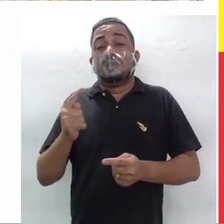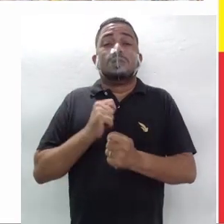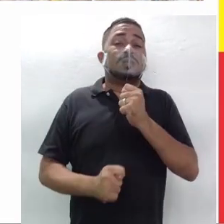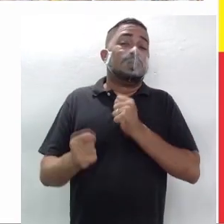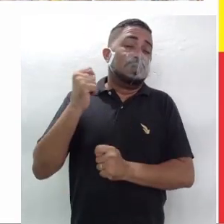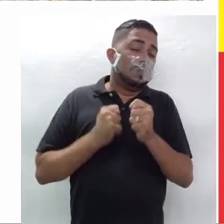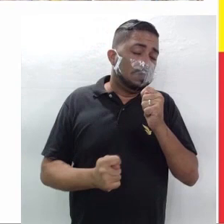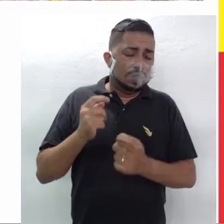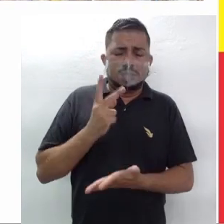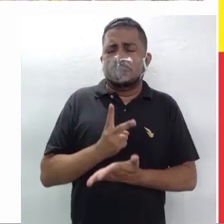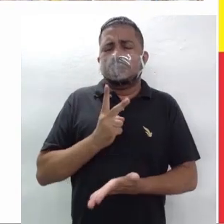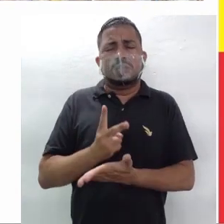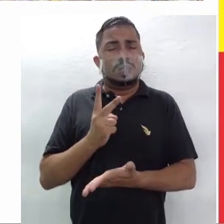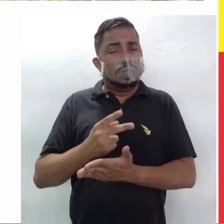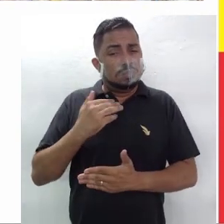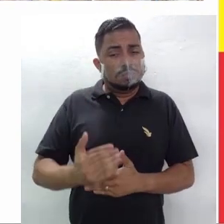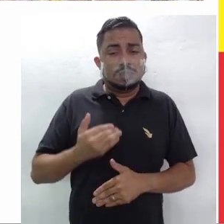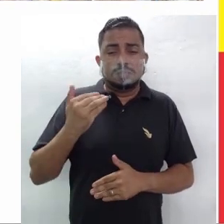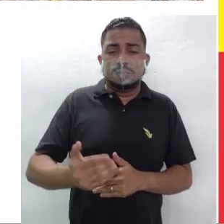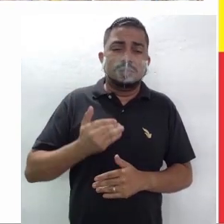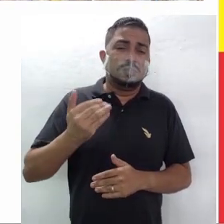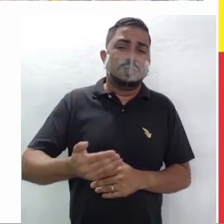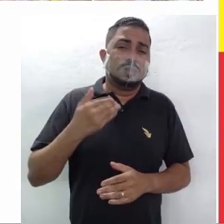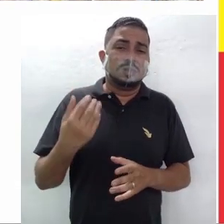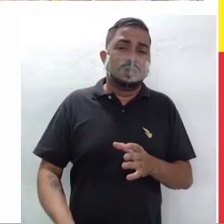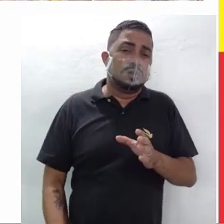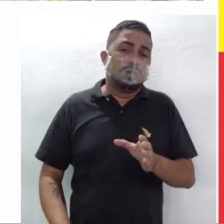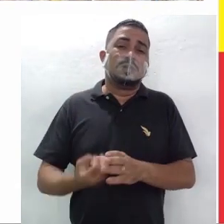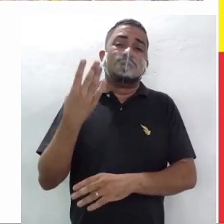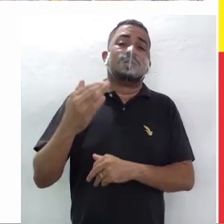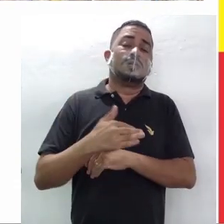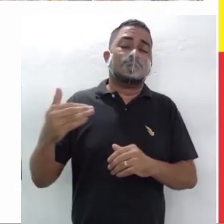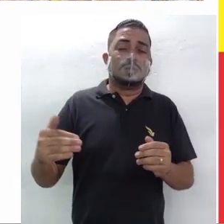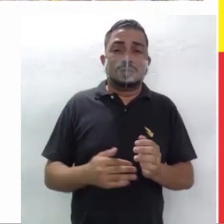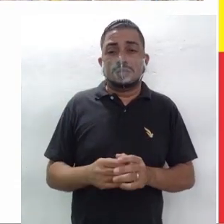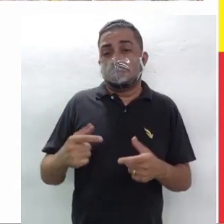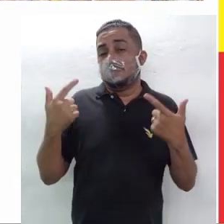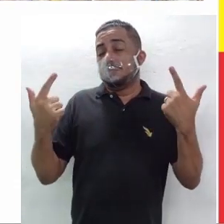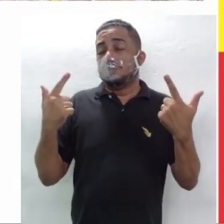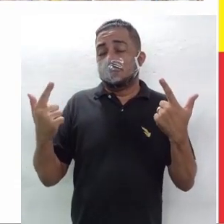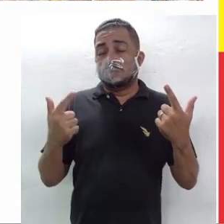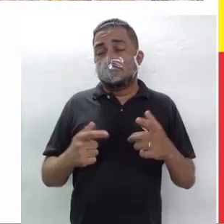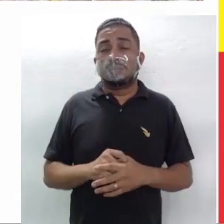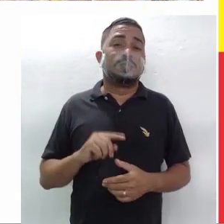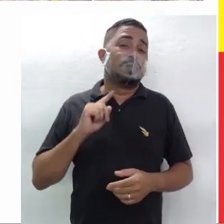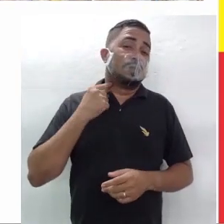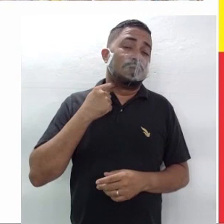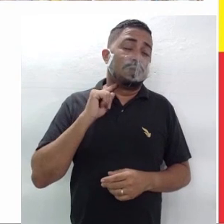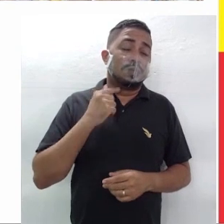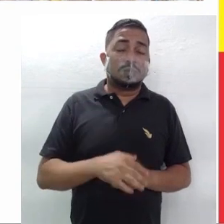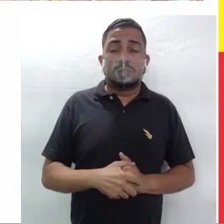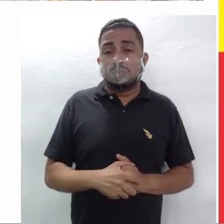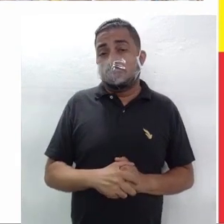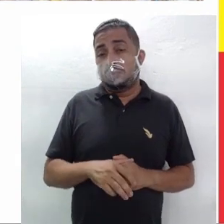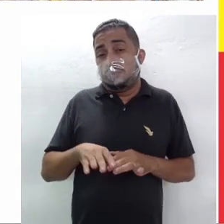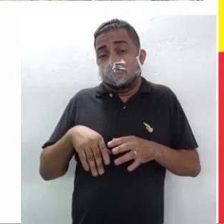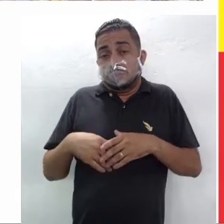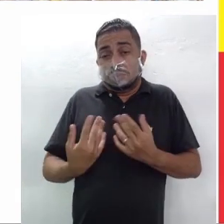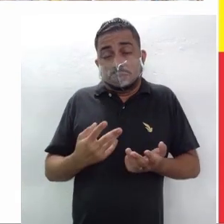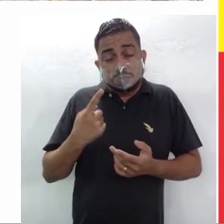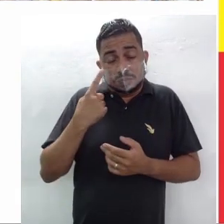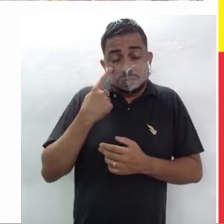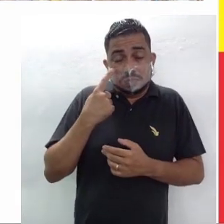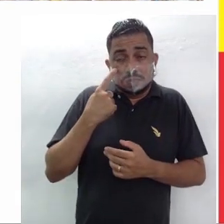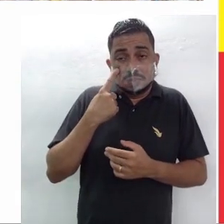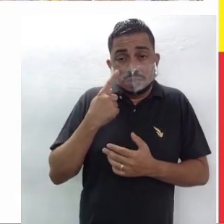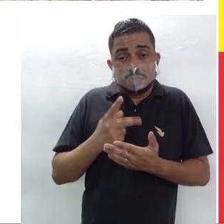atividade econômica cada vez mais gera toda sorte de poluição.